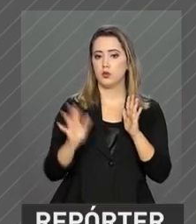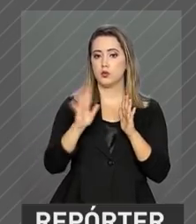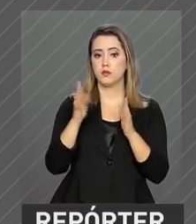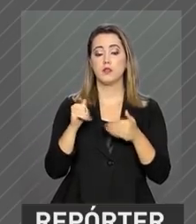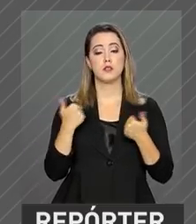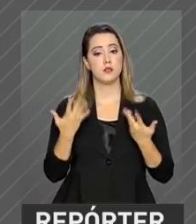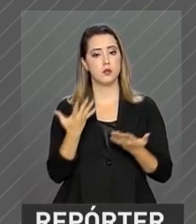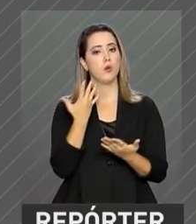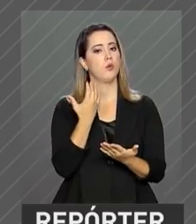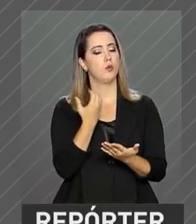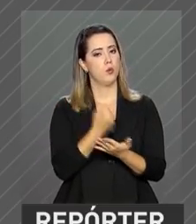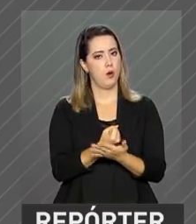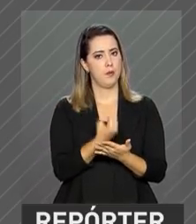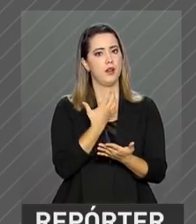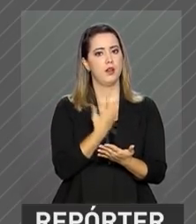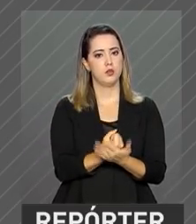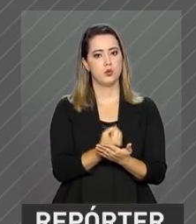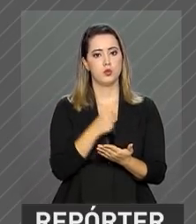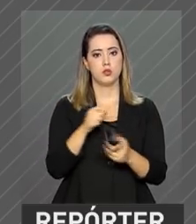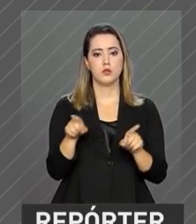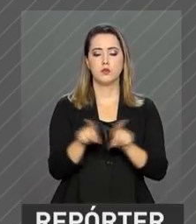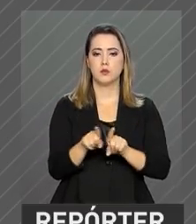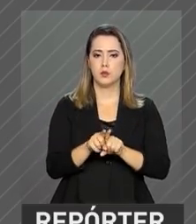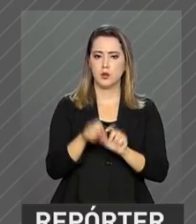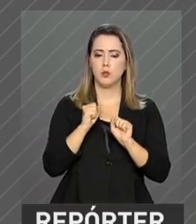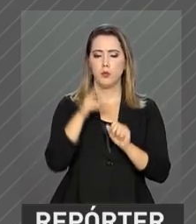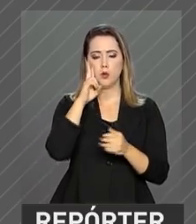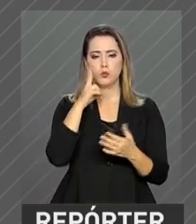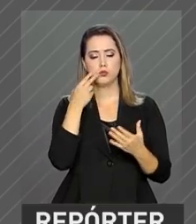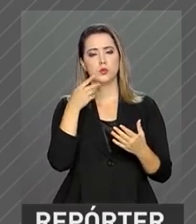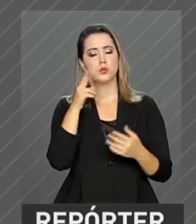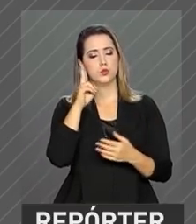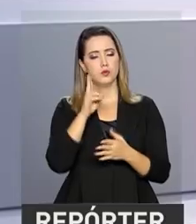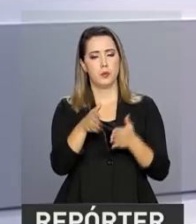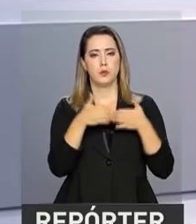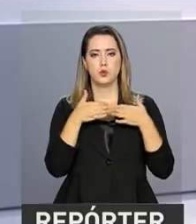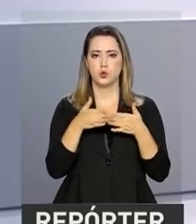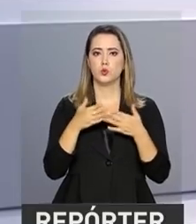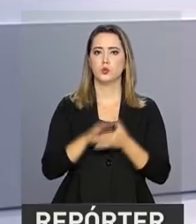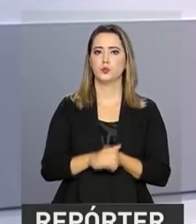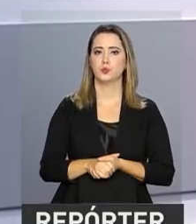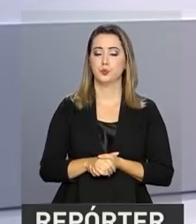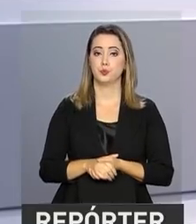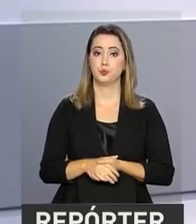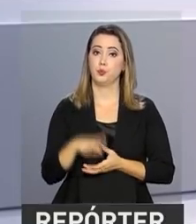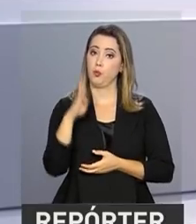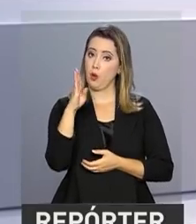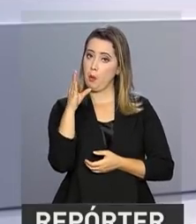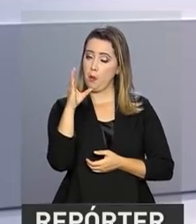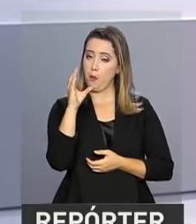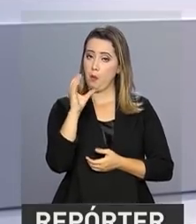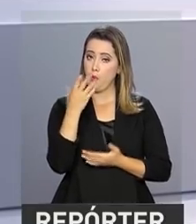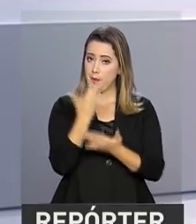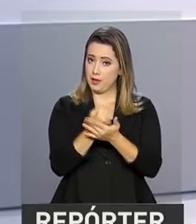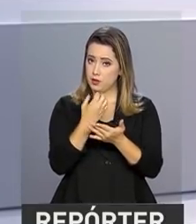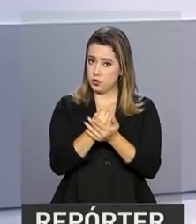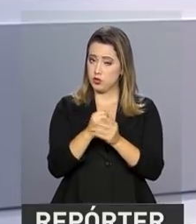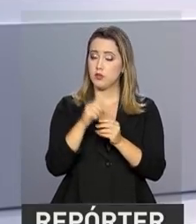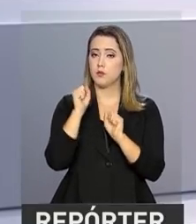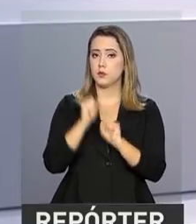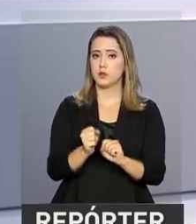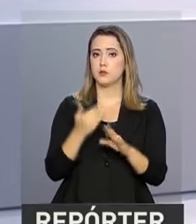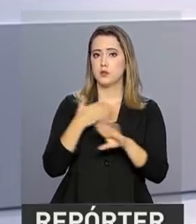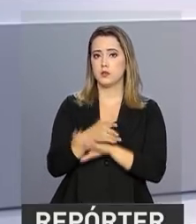é possível também registrar e acompanhar demandas e o bc mais perto permitirá ainda o